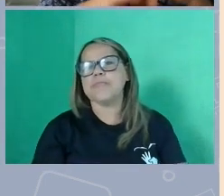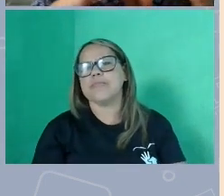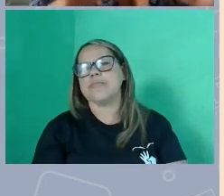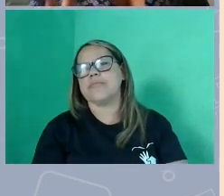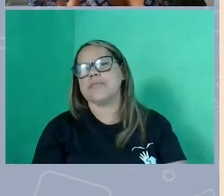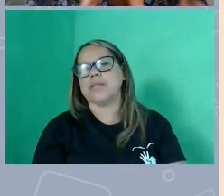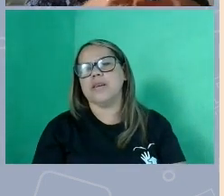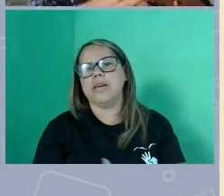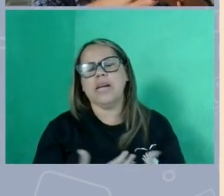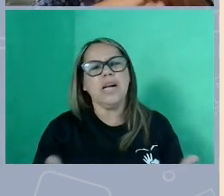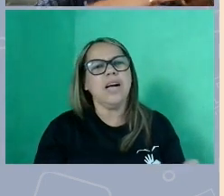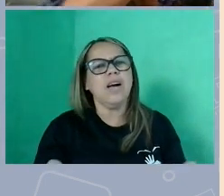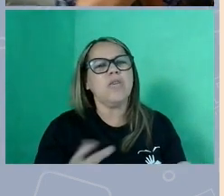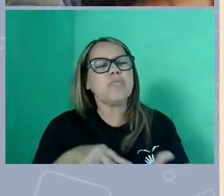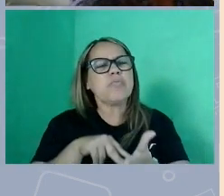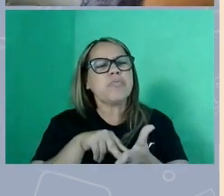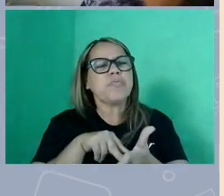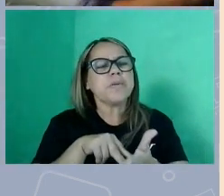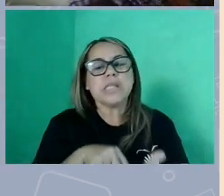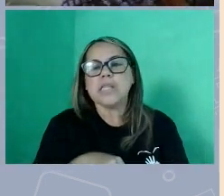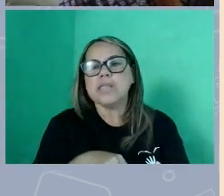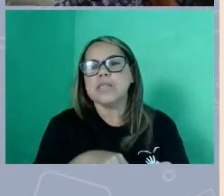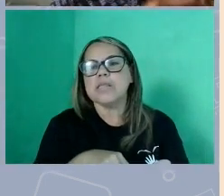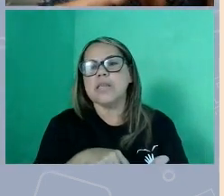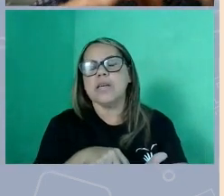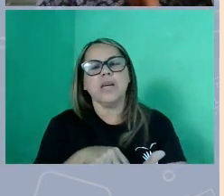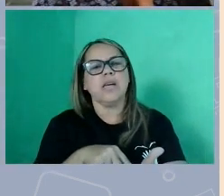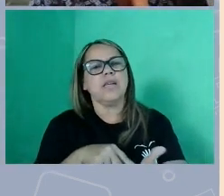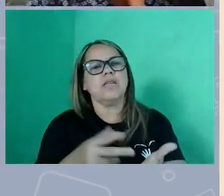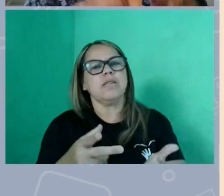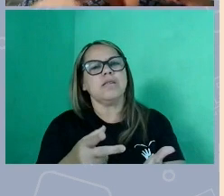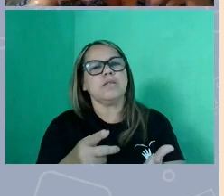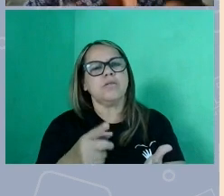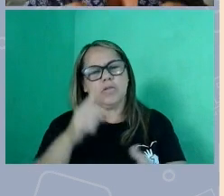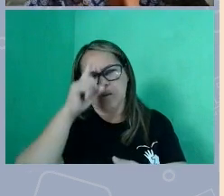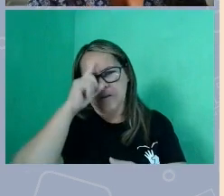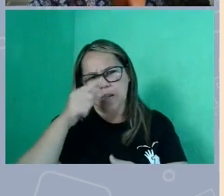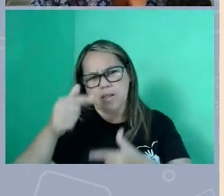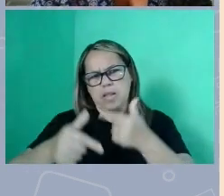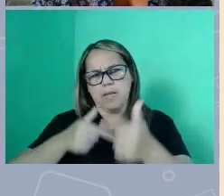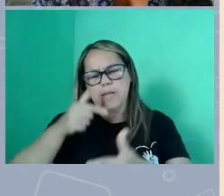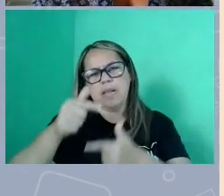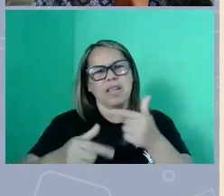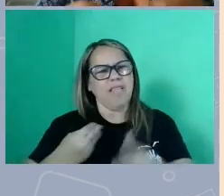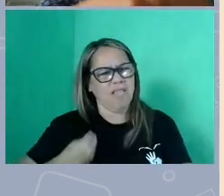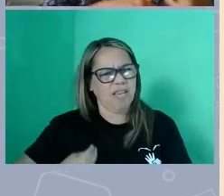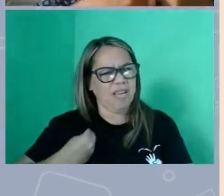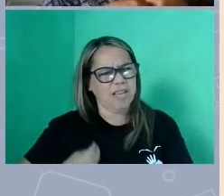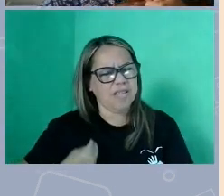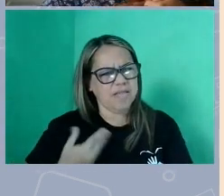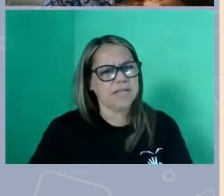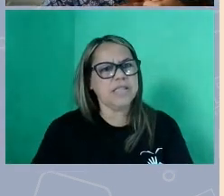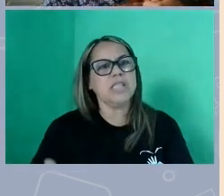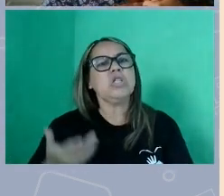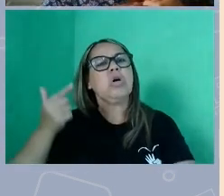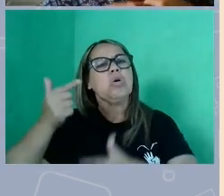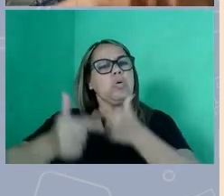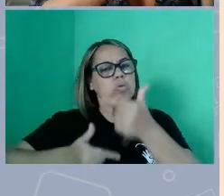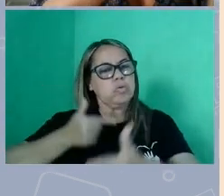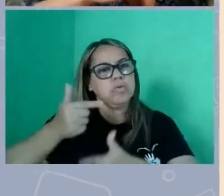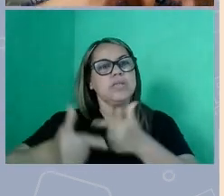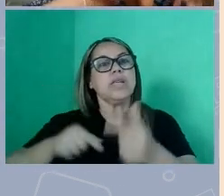a predominância da dominação coletiva do proletariado é algo presente são os trabalhadores